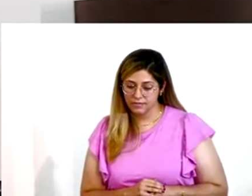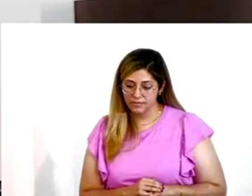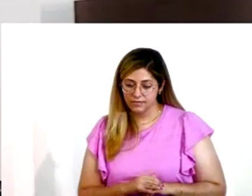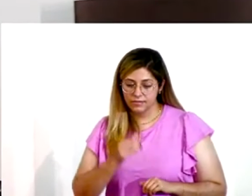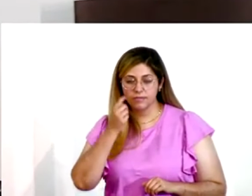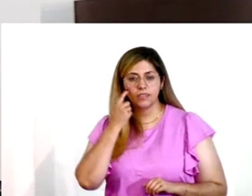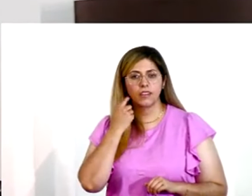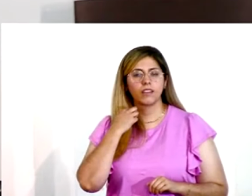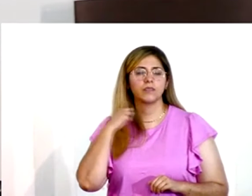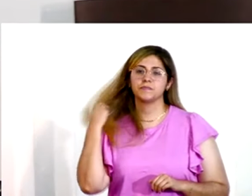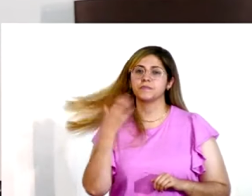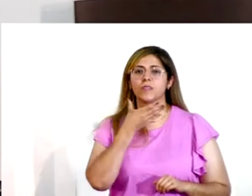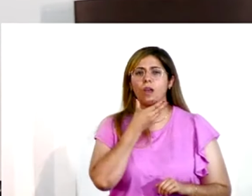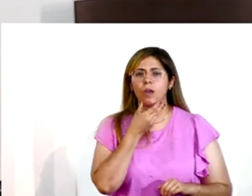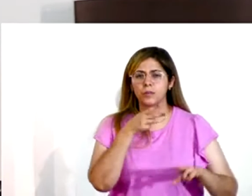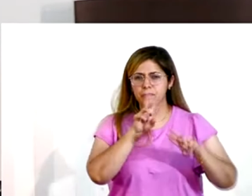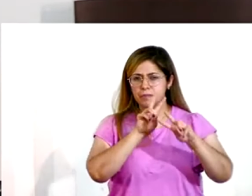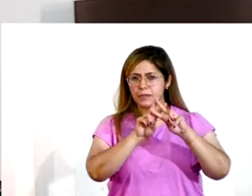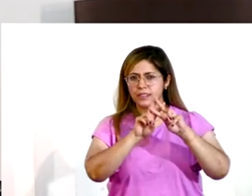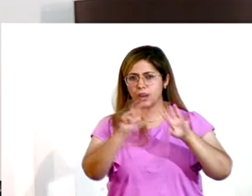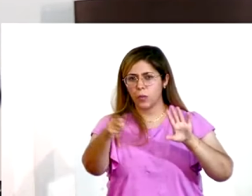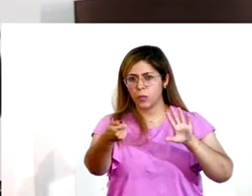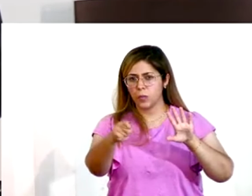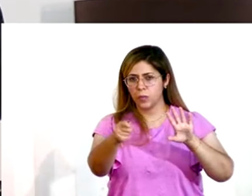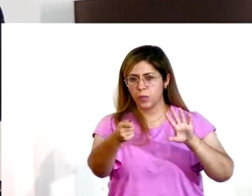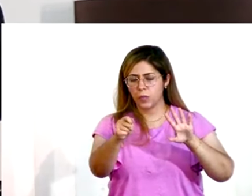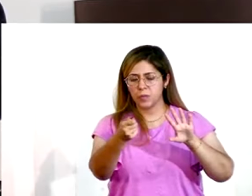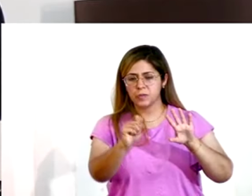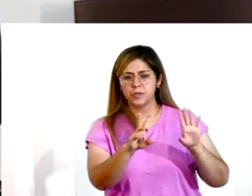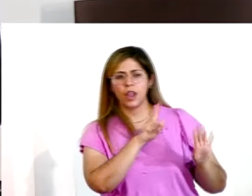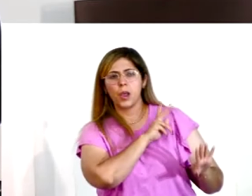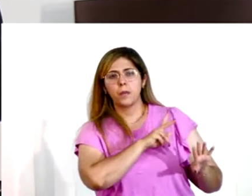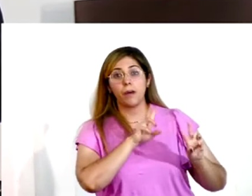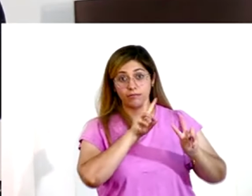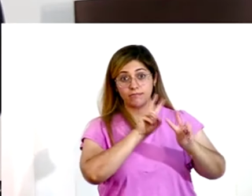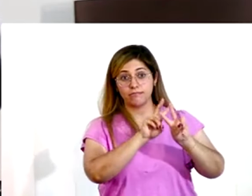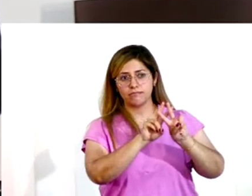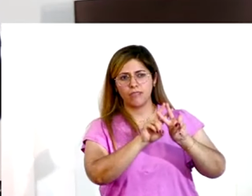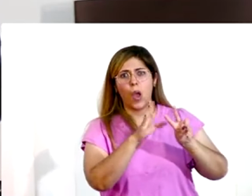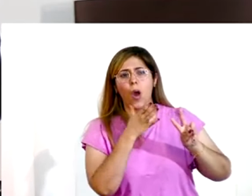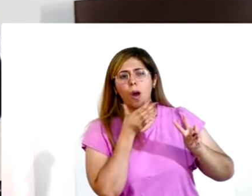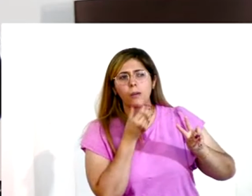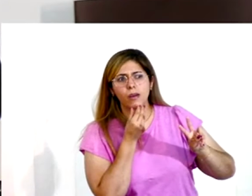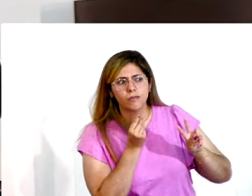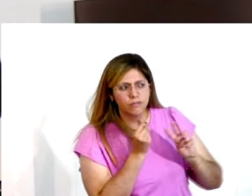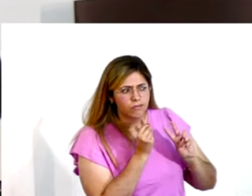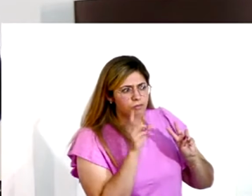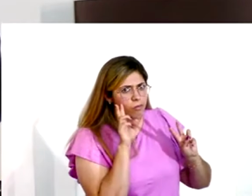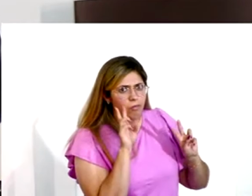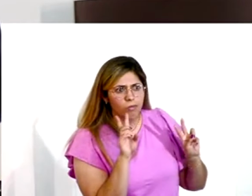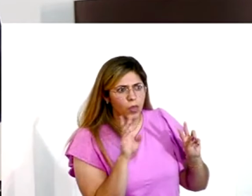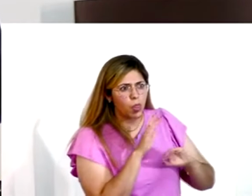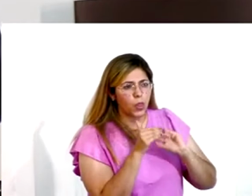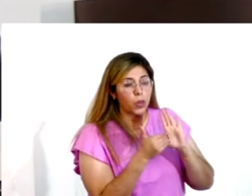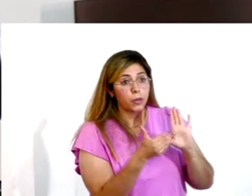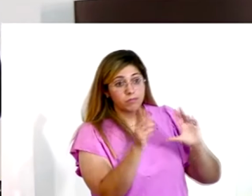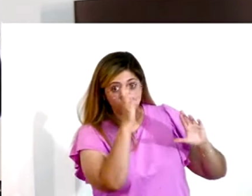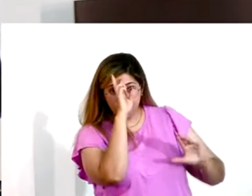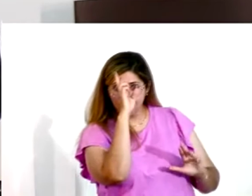da carceragem quando Paulo foi preso com os seus amigos, e ele também foi convertido